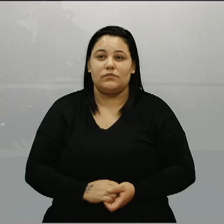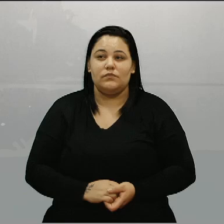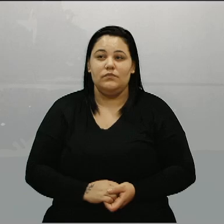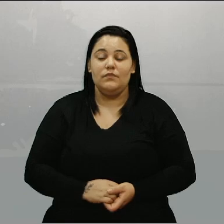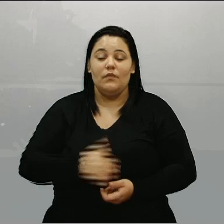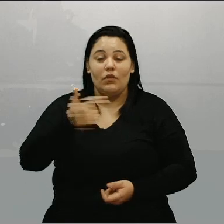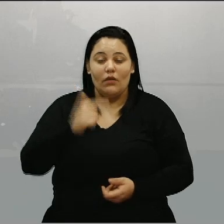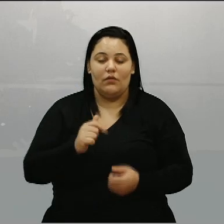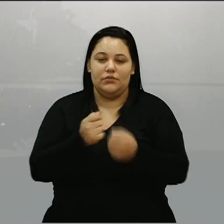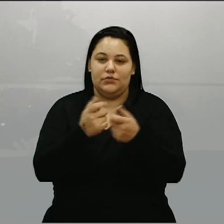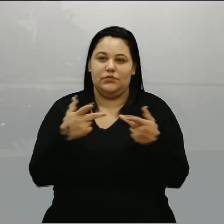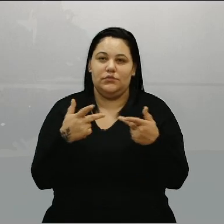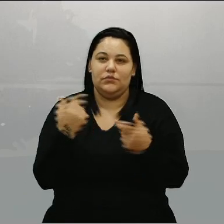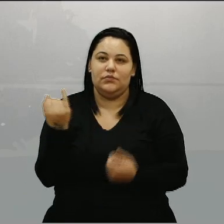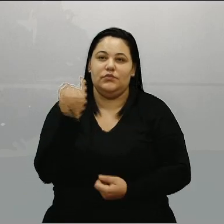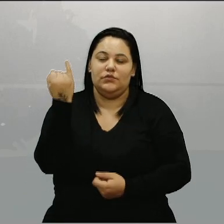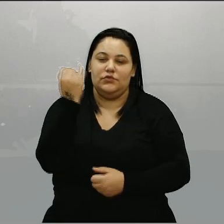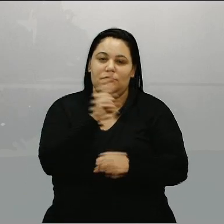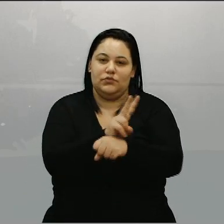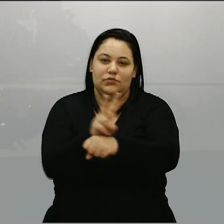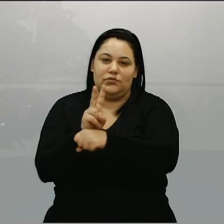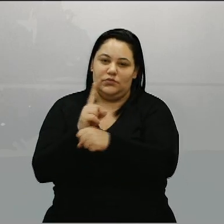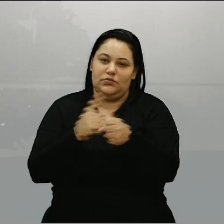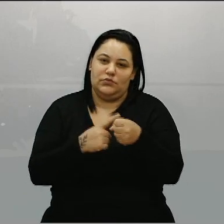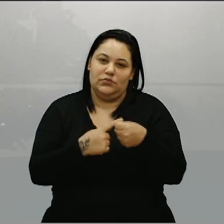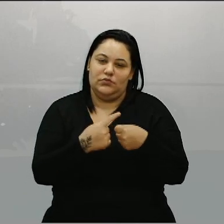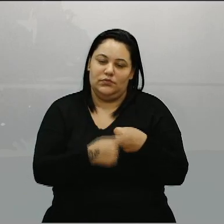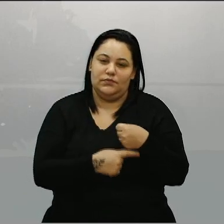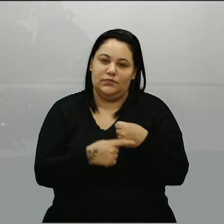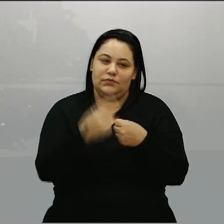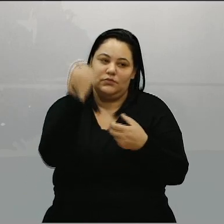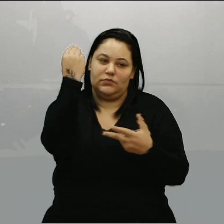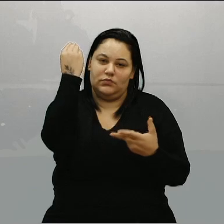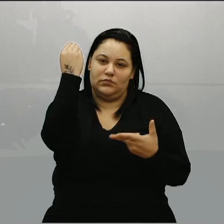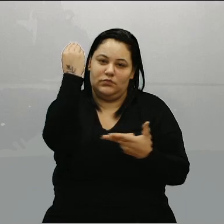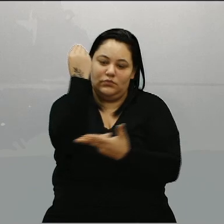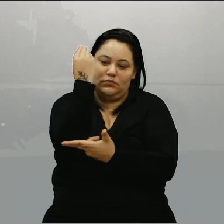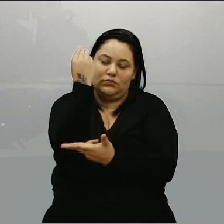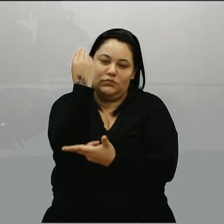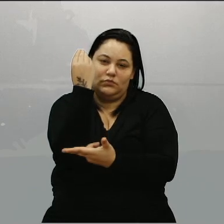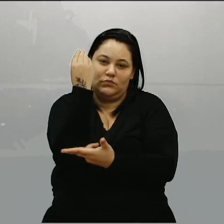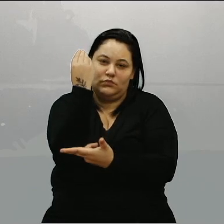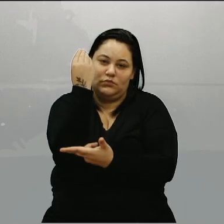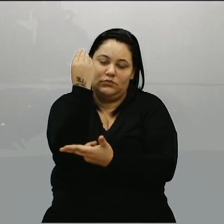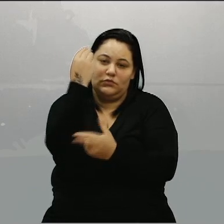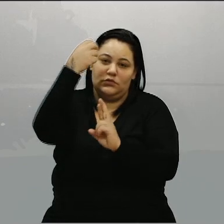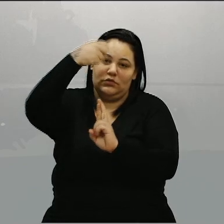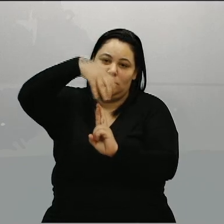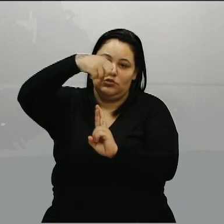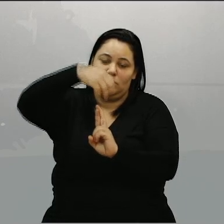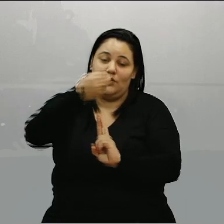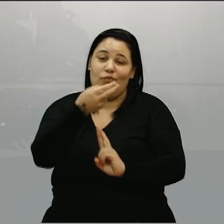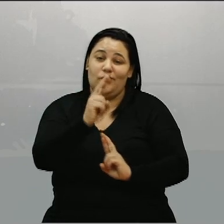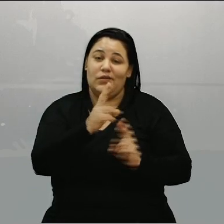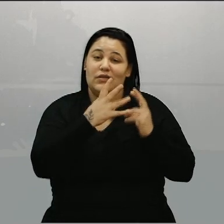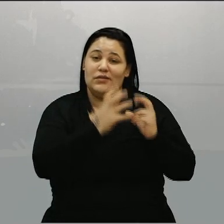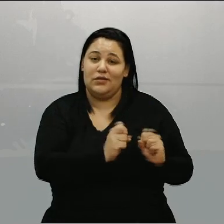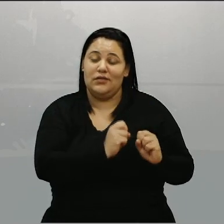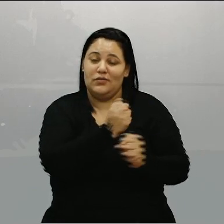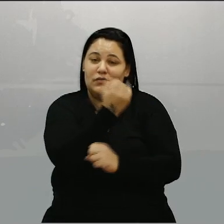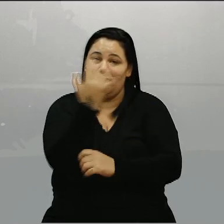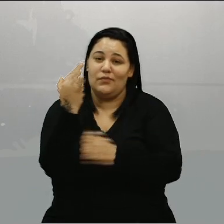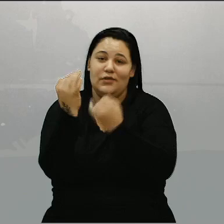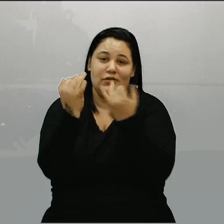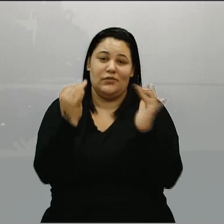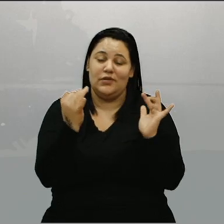Outra coisa que a gente fala sobre zeladoria, as árvores que são cortadas ou pela RGE ou pela Secretaria de Meio Ambiente não